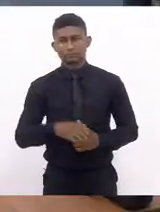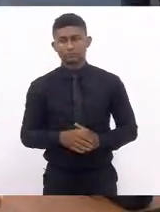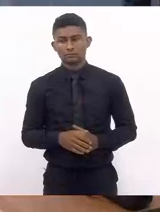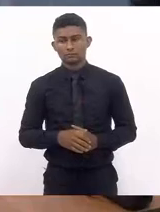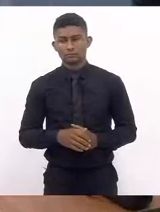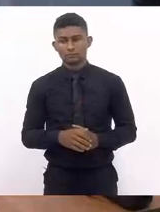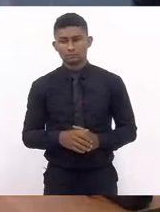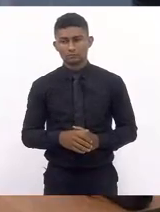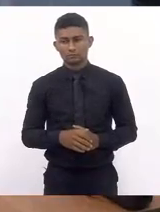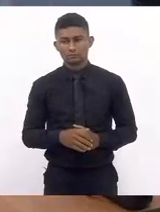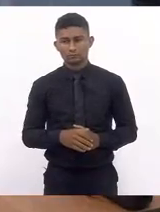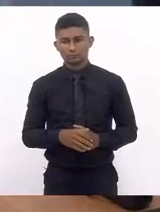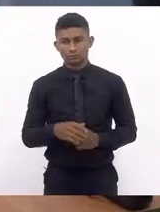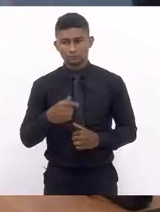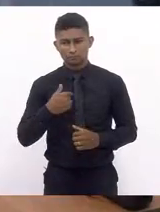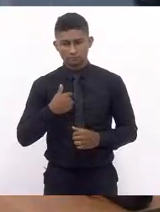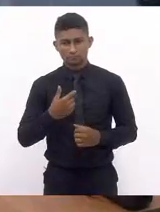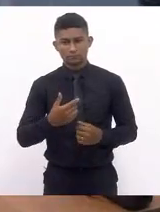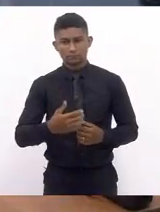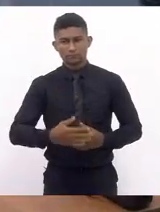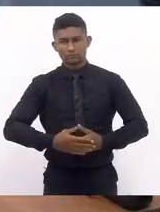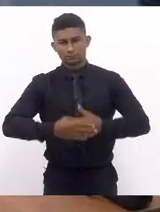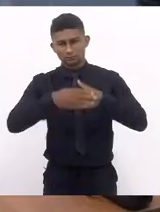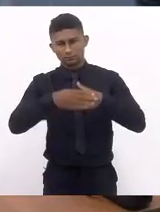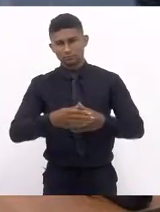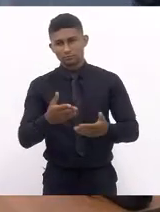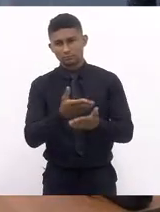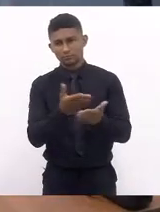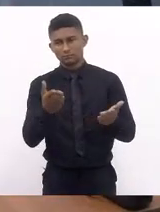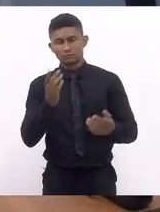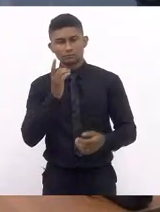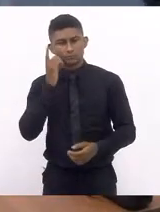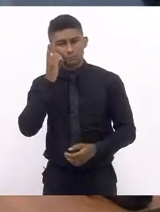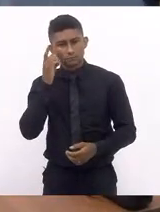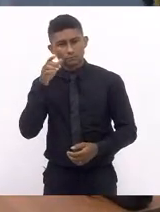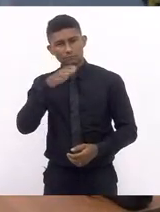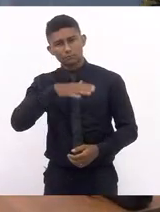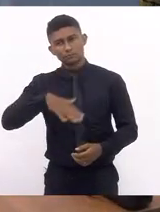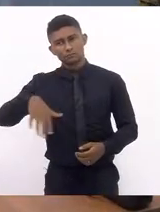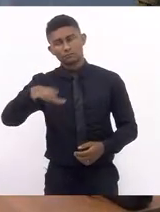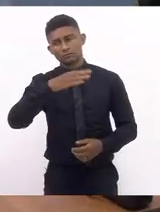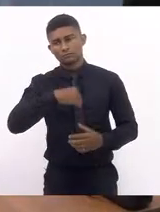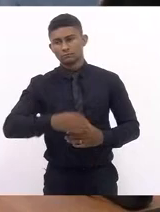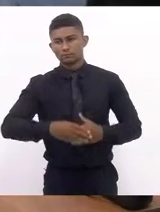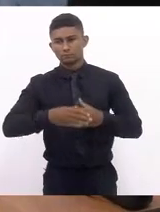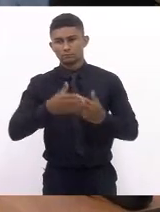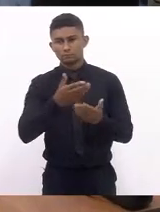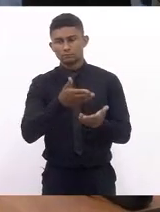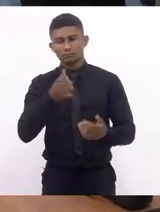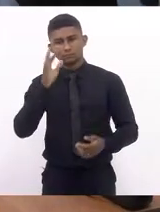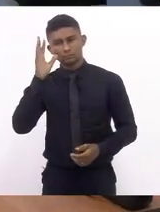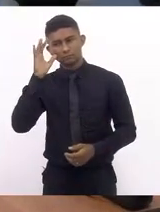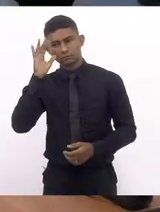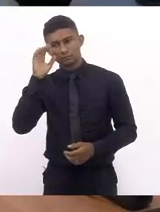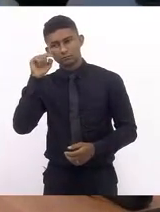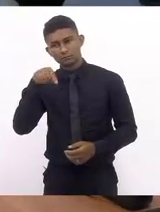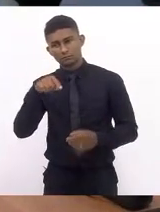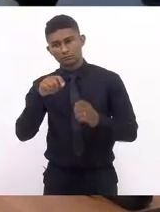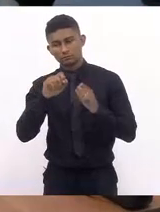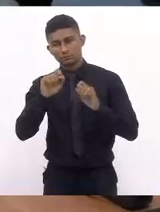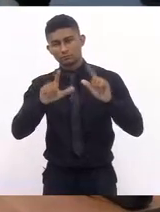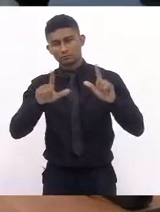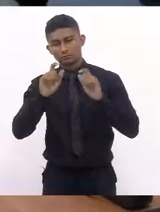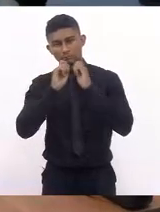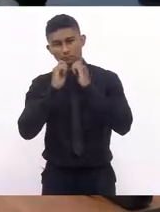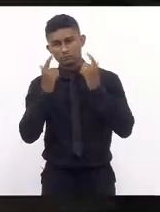a sua presidência gostaria de cumprimentar ou comprimentar todos os deputados e deputadas a todos os filhos assistem na TV alerj especial